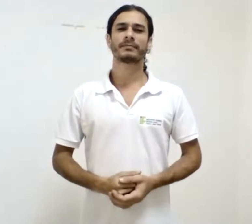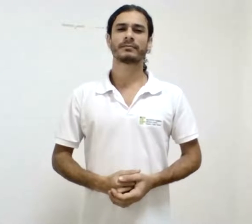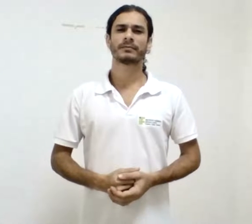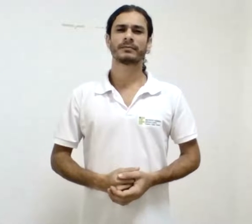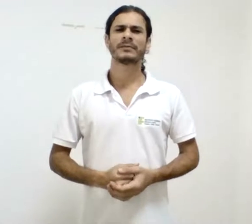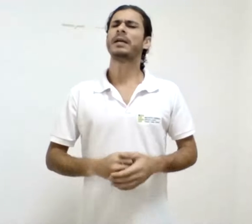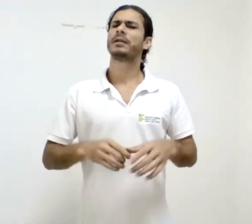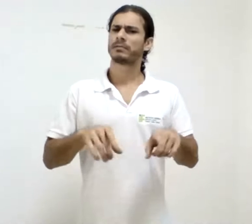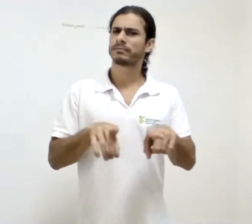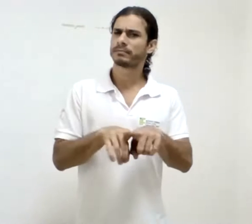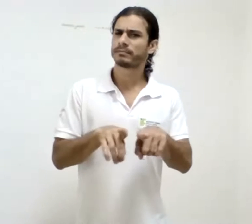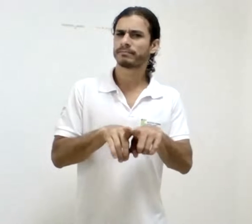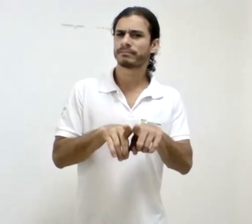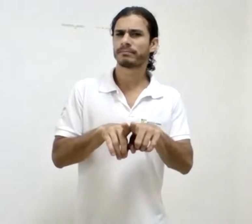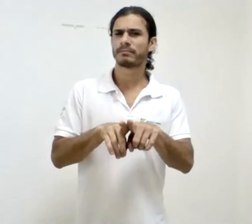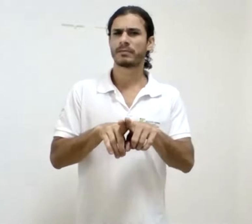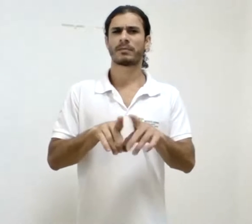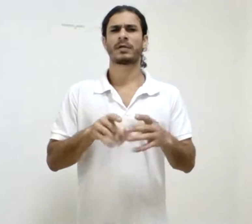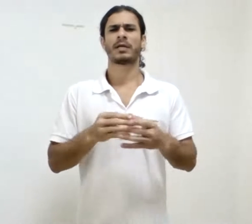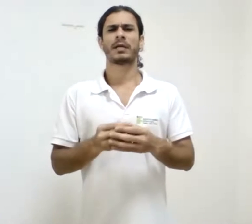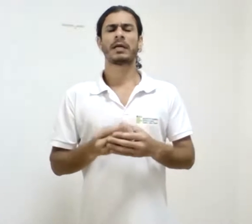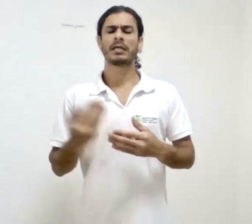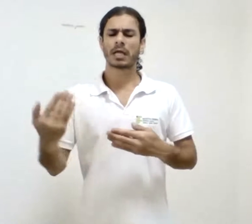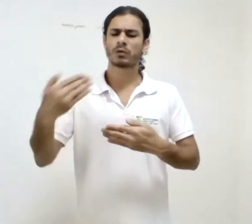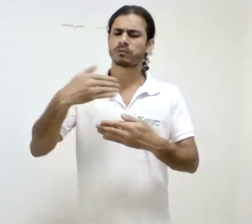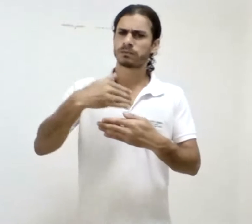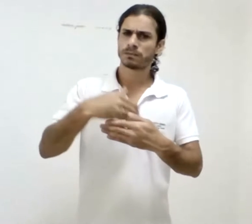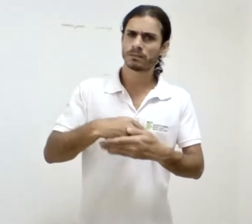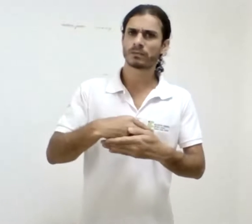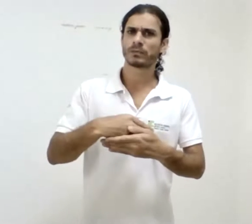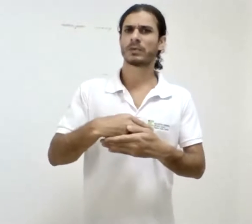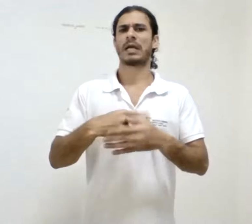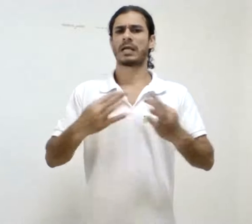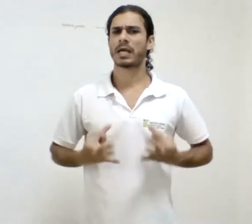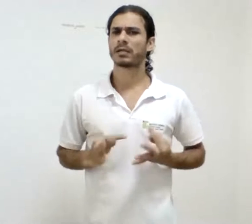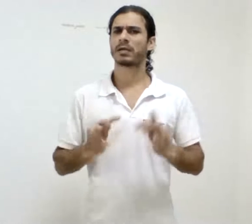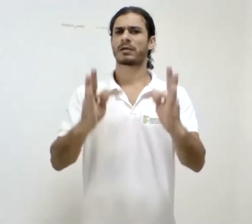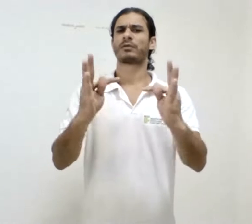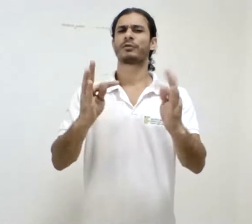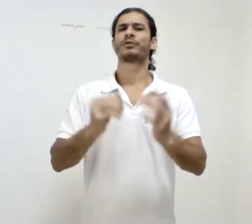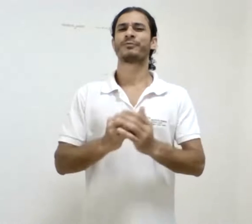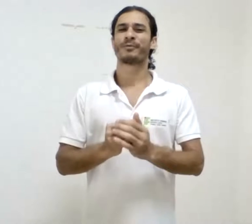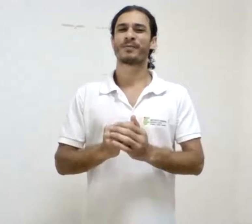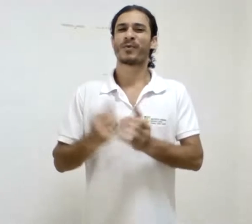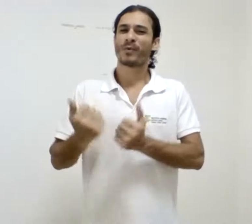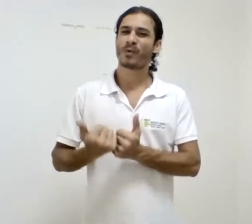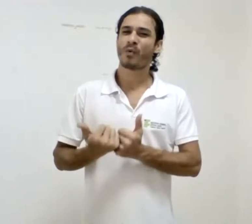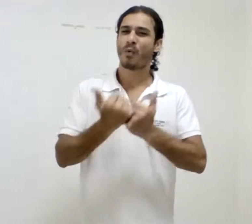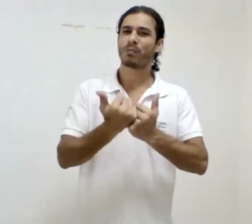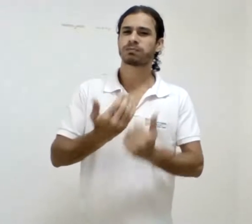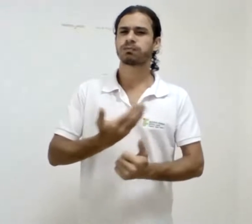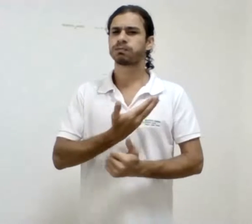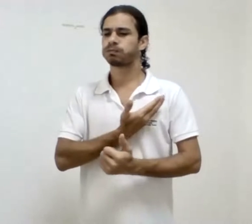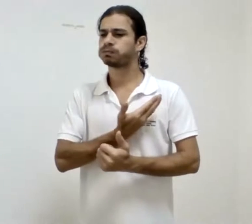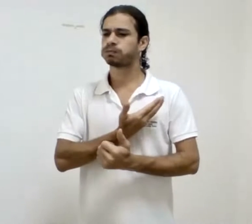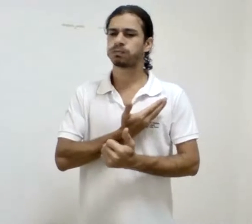possibilidade aí da tecnologia, com a ajuda dos colegas. Então, professora Poliana, gostaria muito